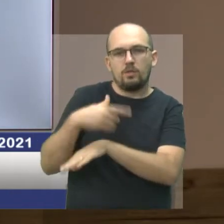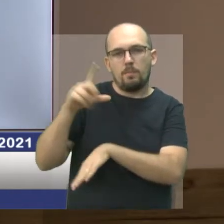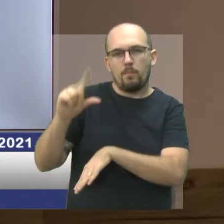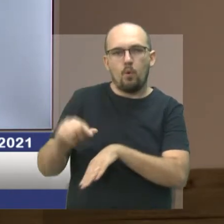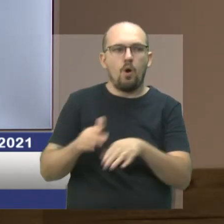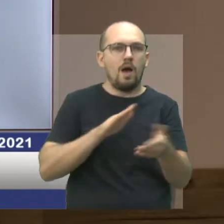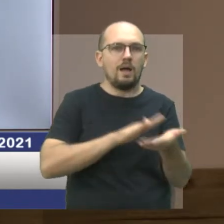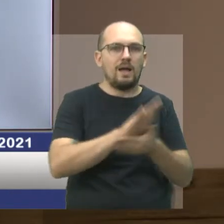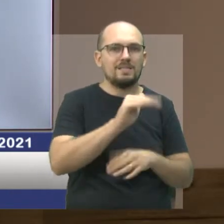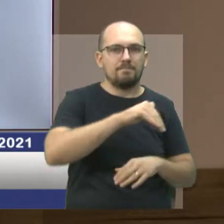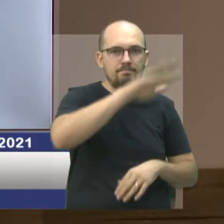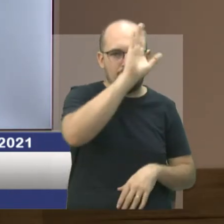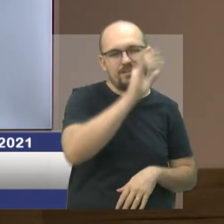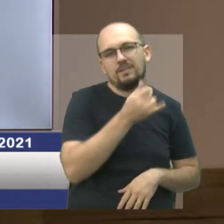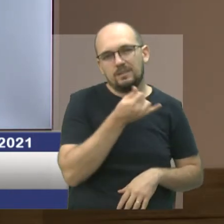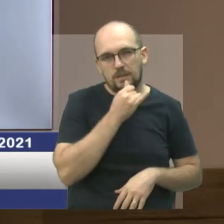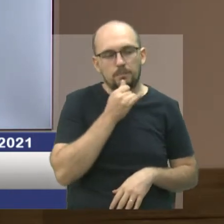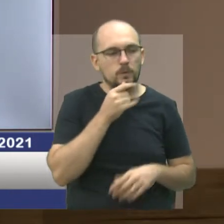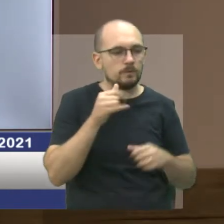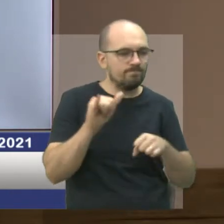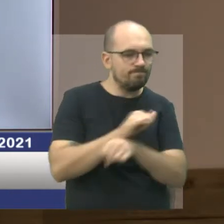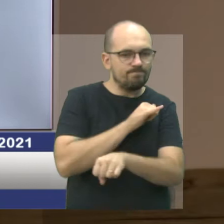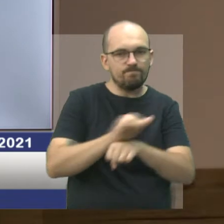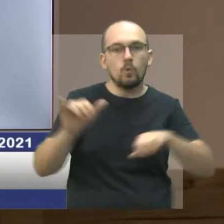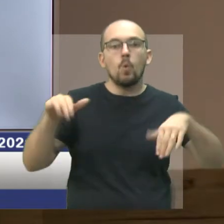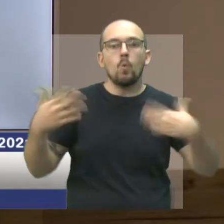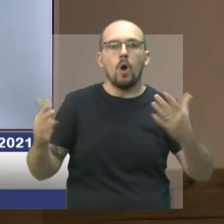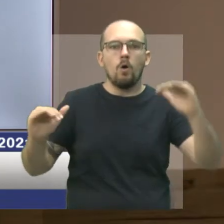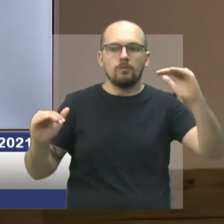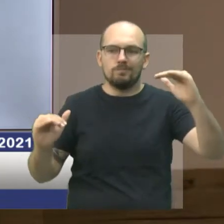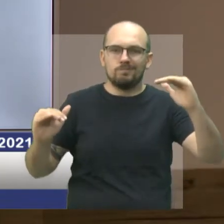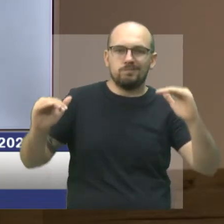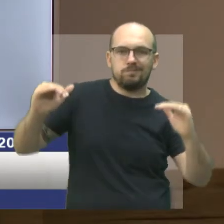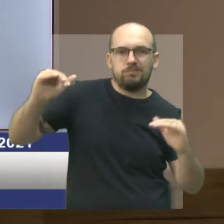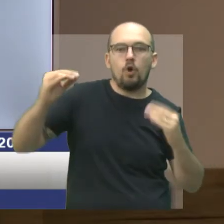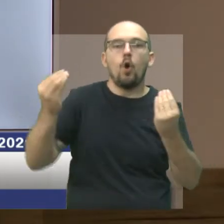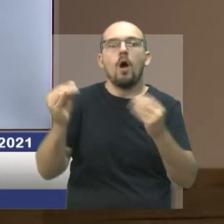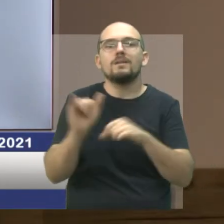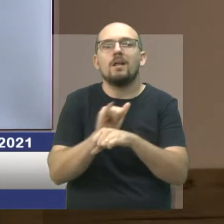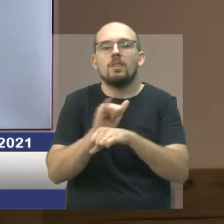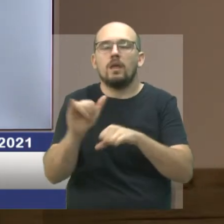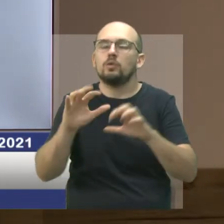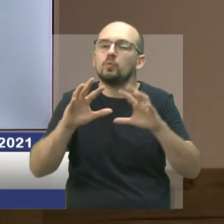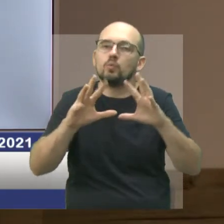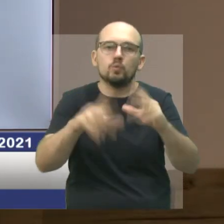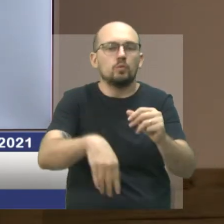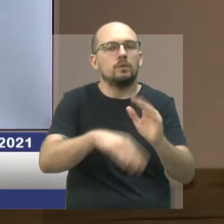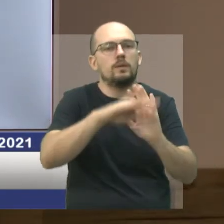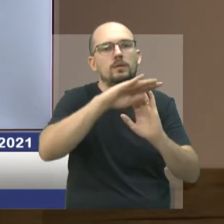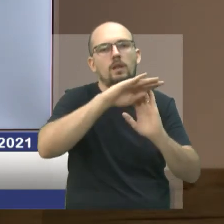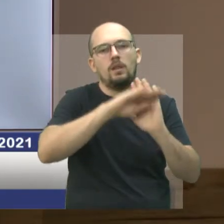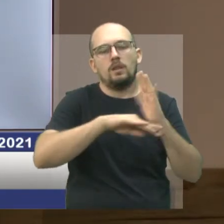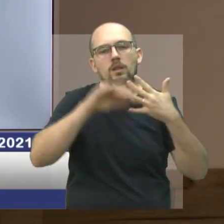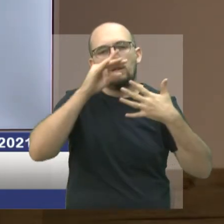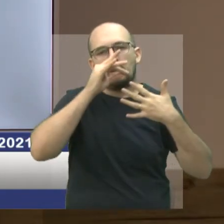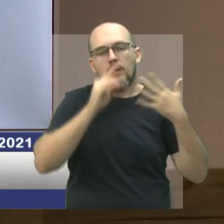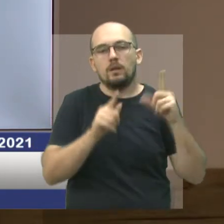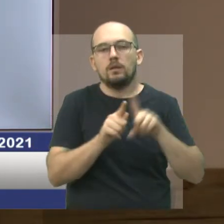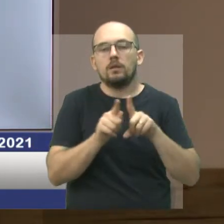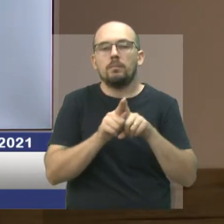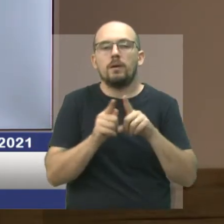fazer para voltar ao equilíbrio das contas públicas, vai determinar a programação financeira, as despesas